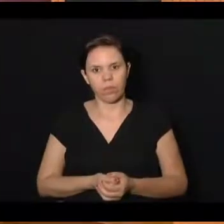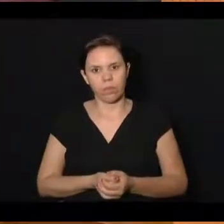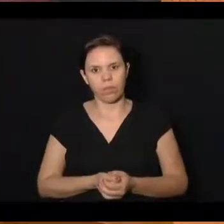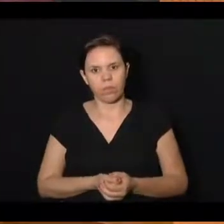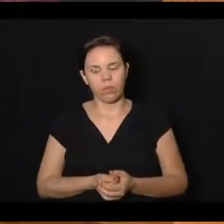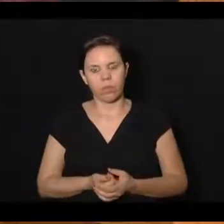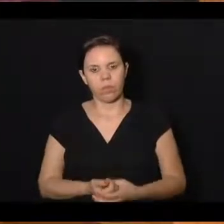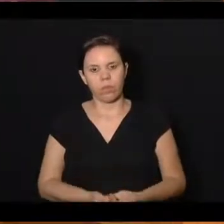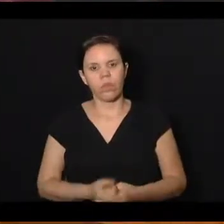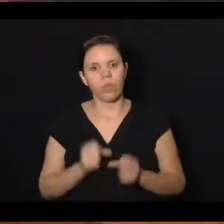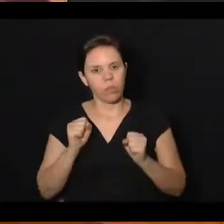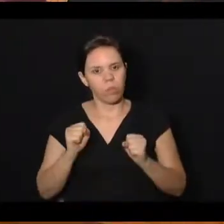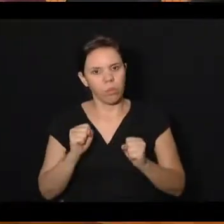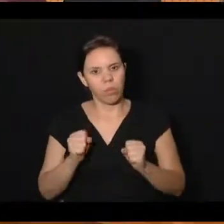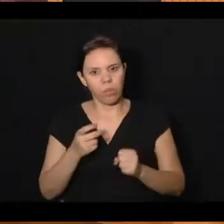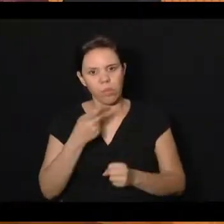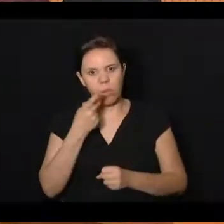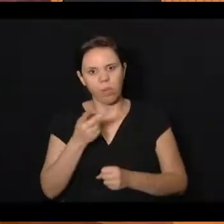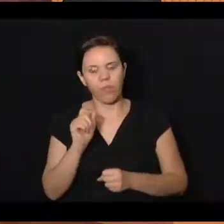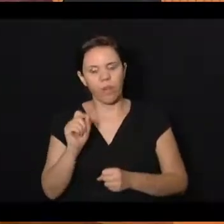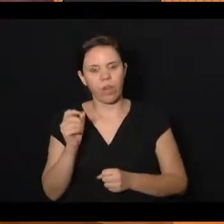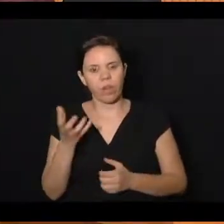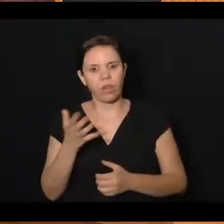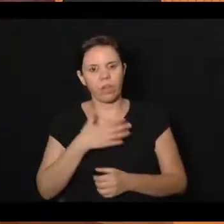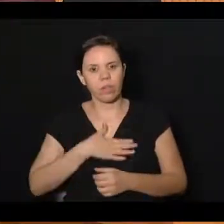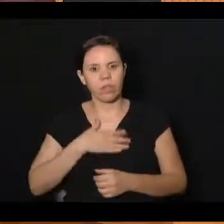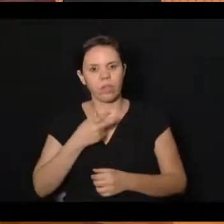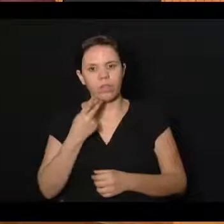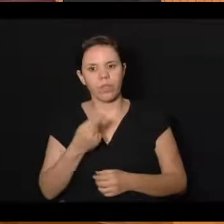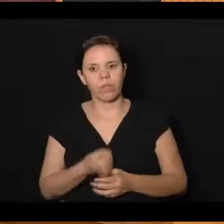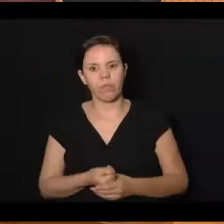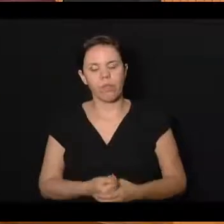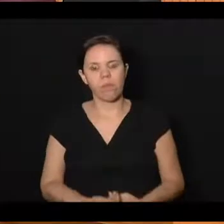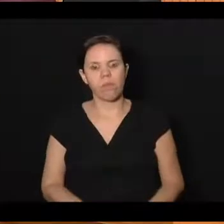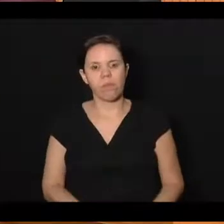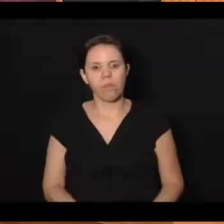pode falar em uma briga em que gostaria de falar e